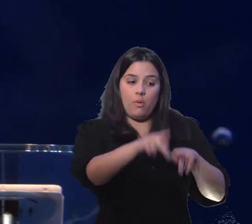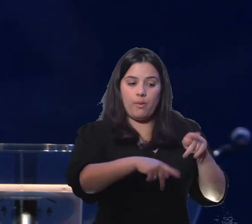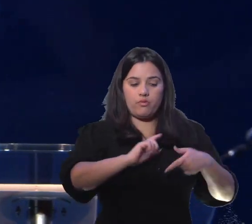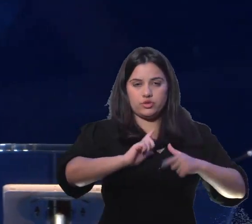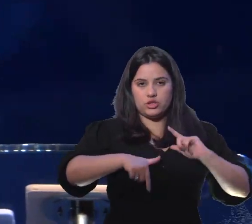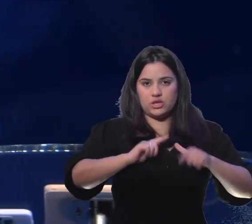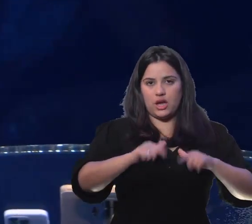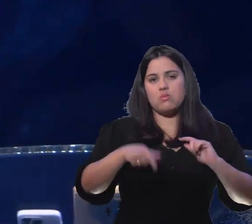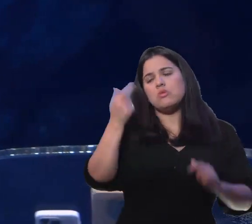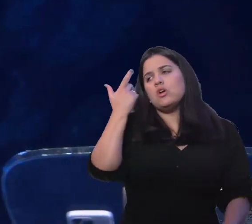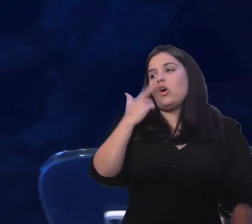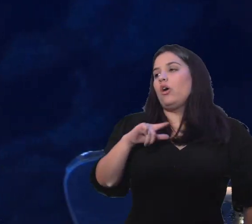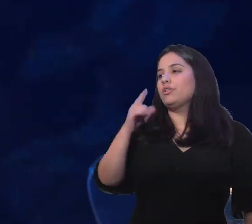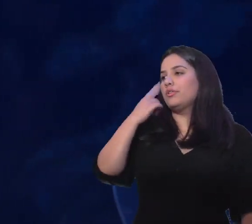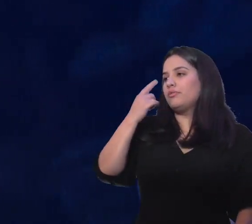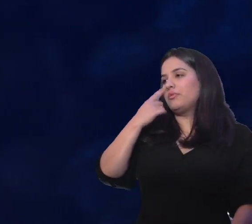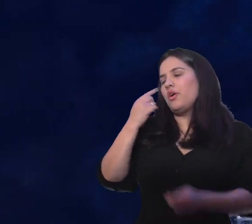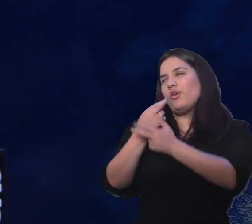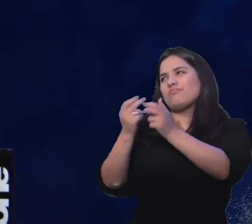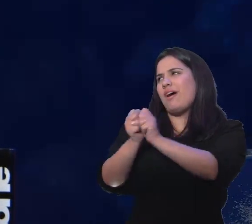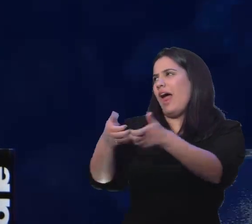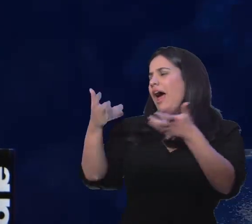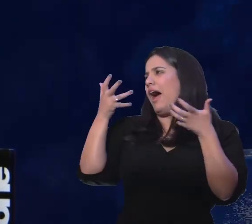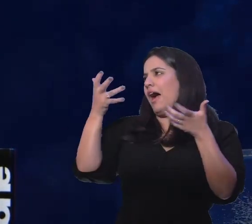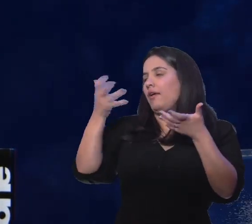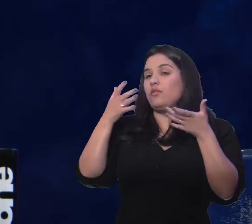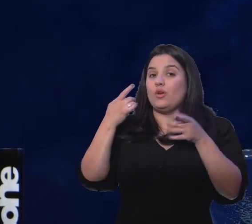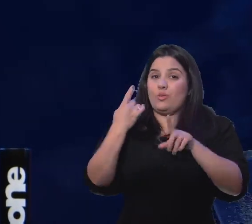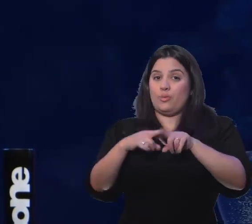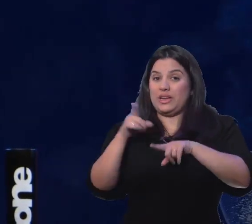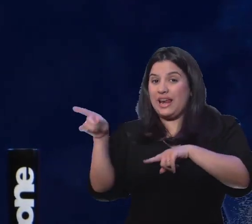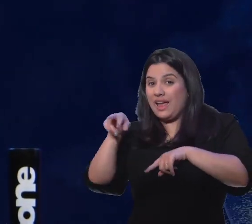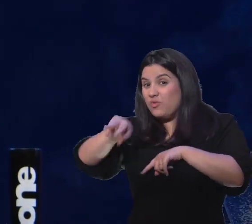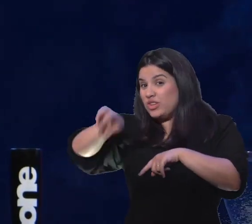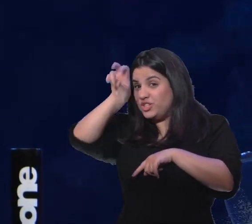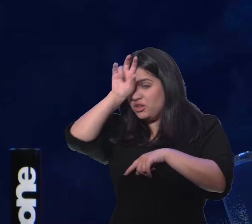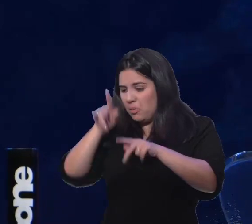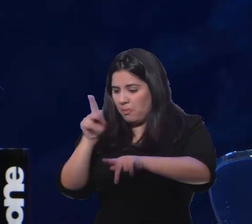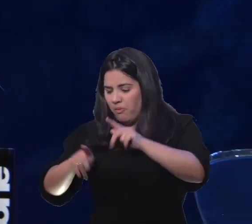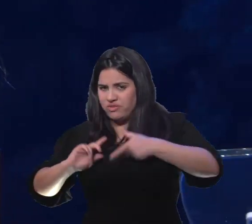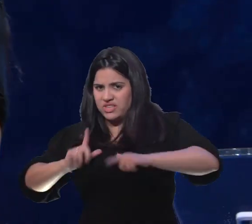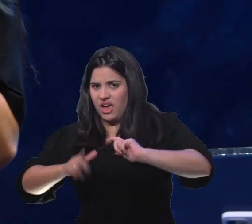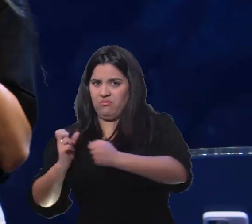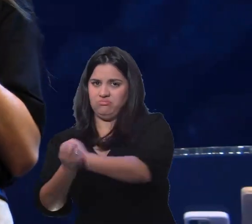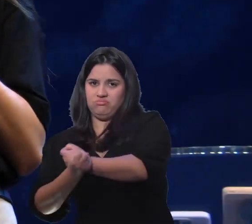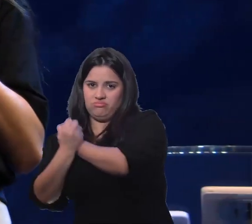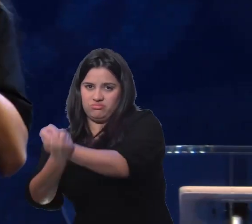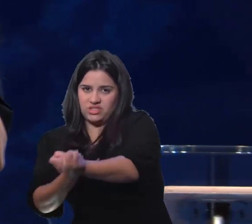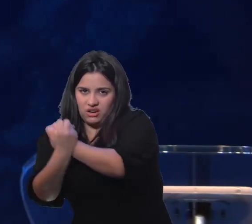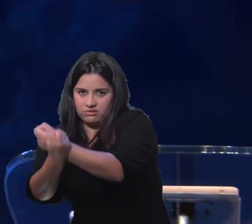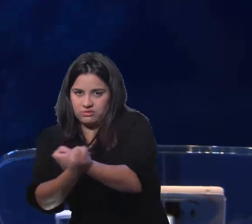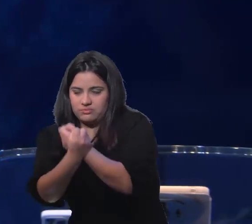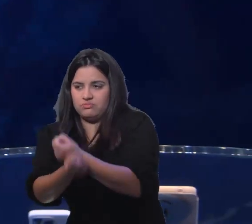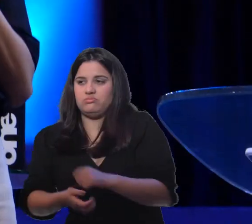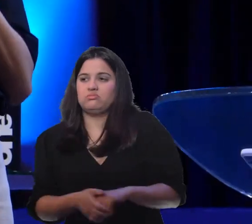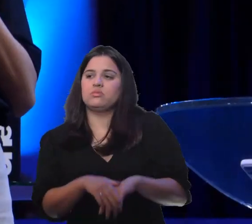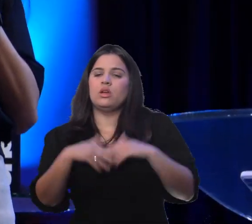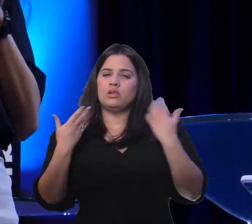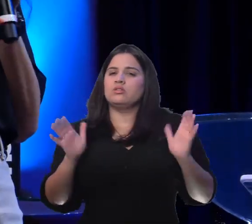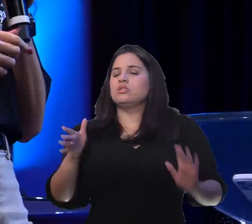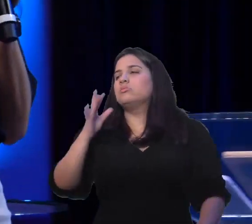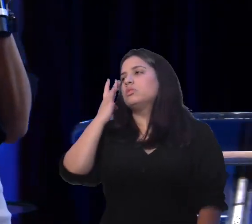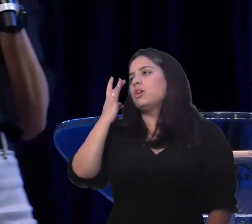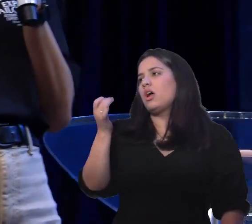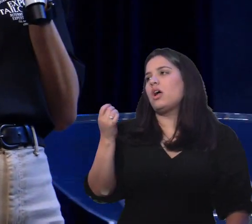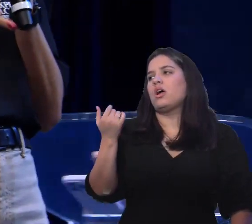para retirá-los, né? Resgatá-los lá do Egito, porque eles estavam sendo escravizados lá. Então, eles presenciaram lá as